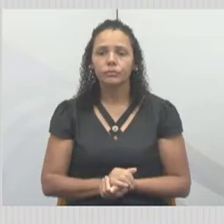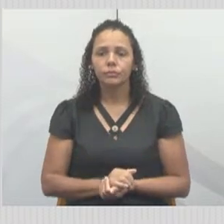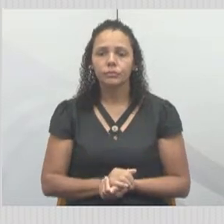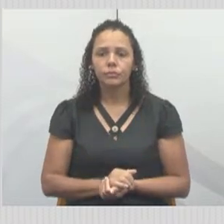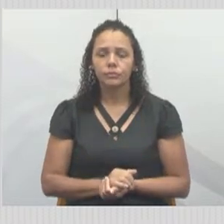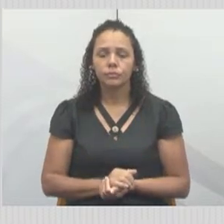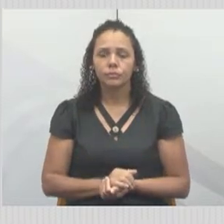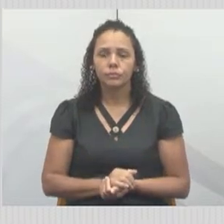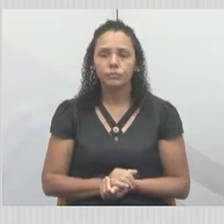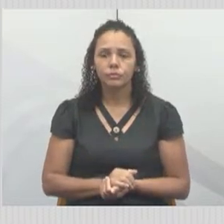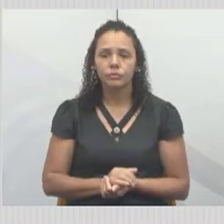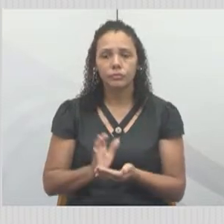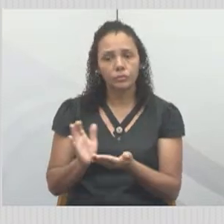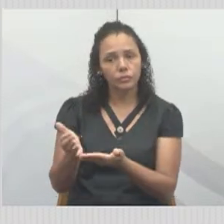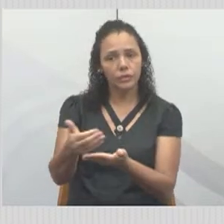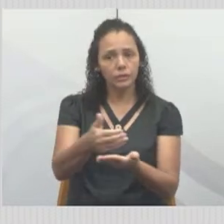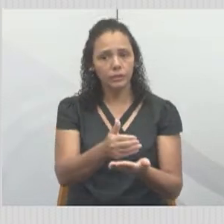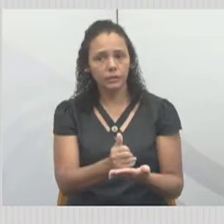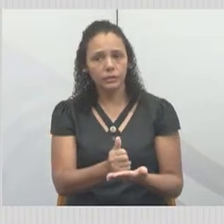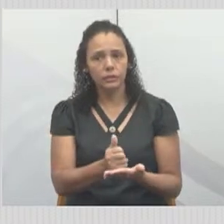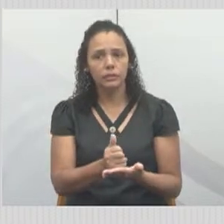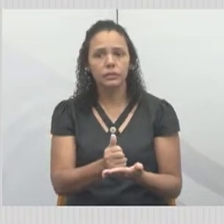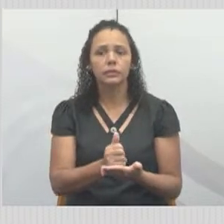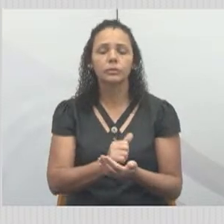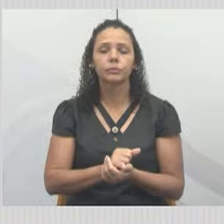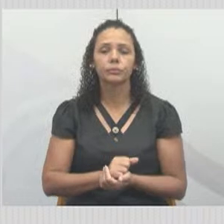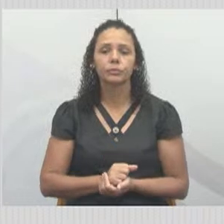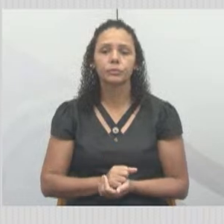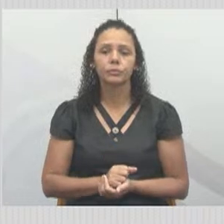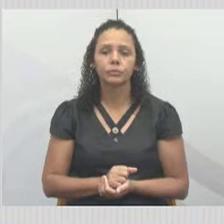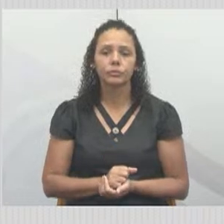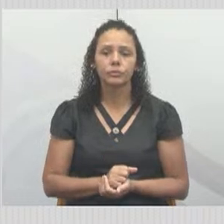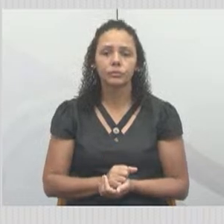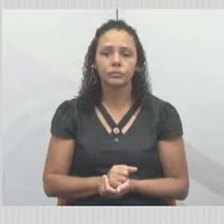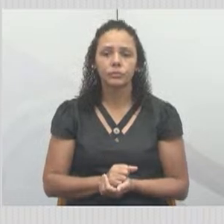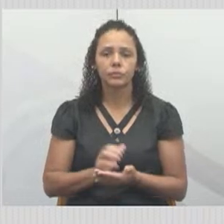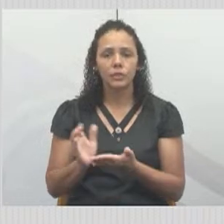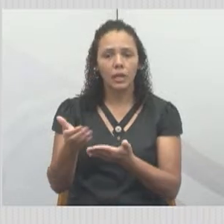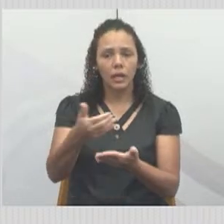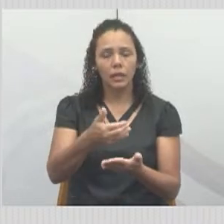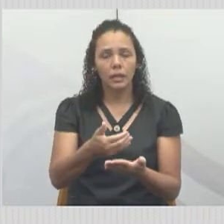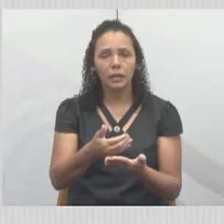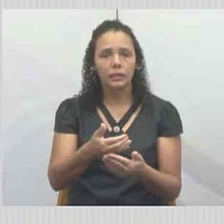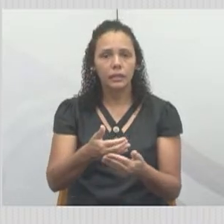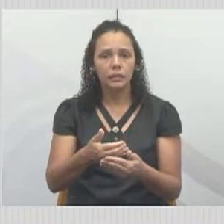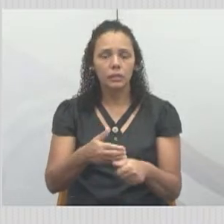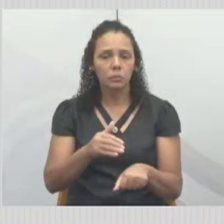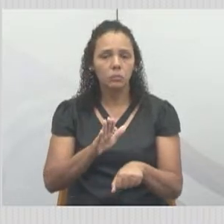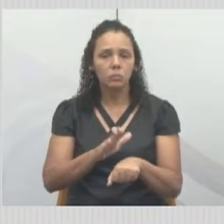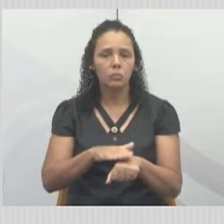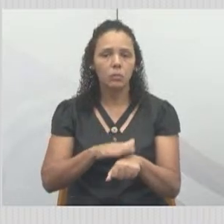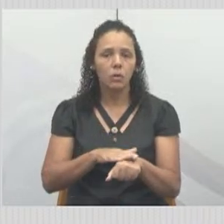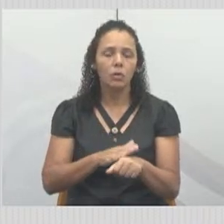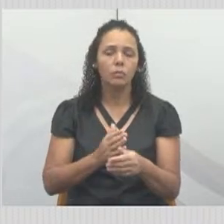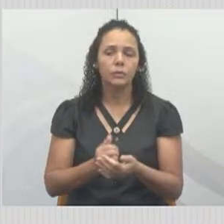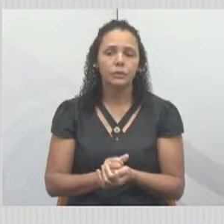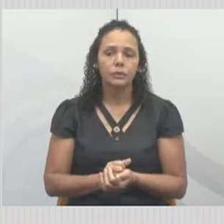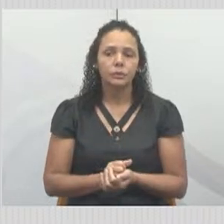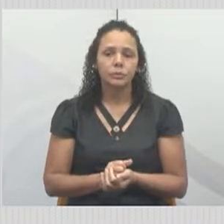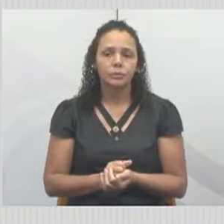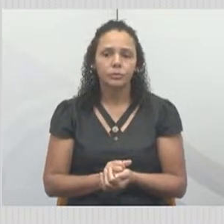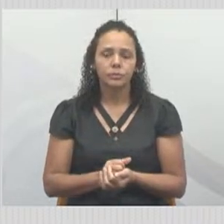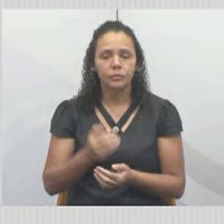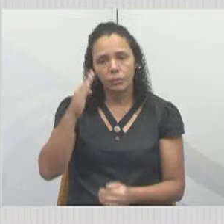as previsões de receitas. Então, a gente tem as receitas de arrecadação própria. Então, a gente estima como a